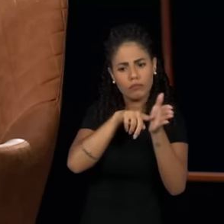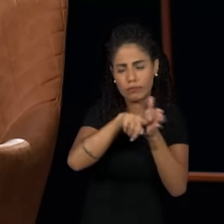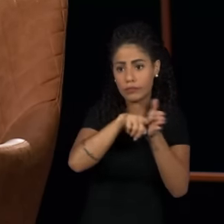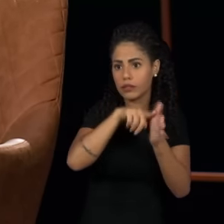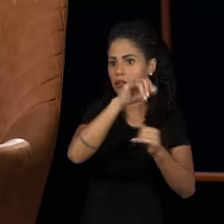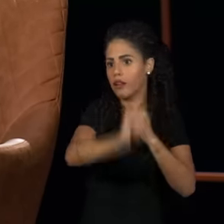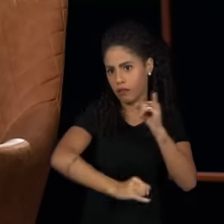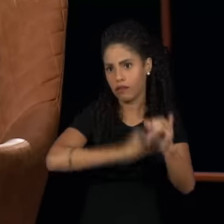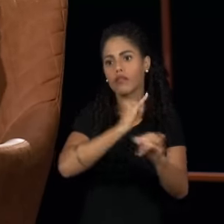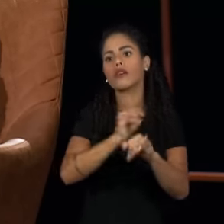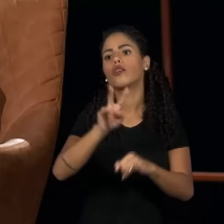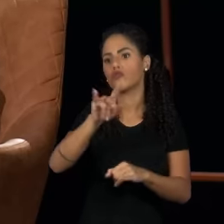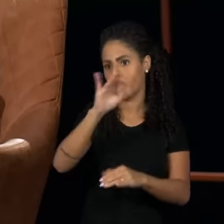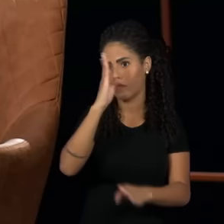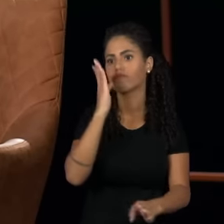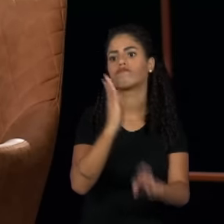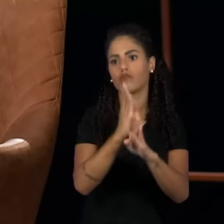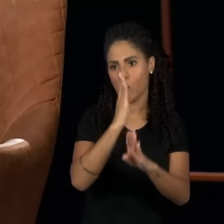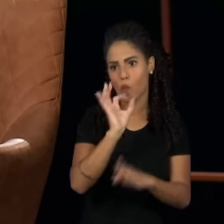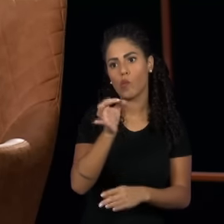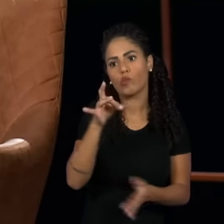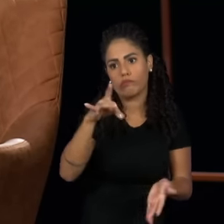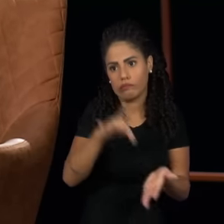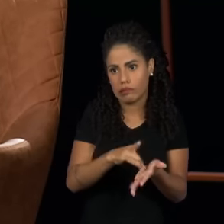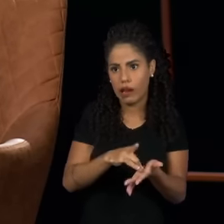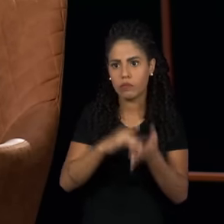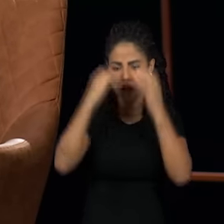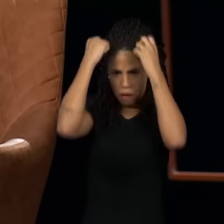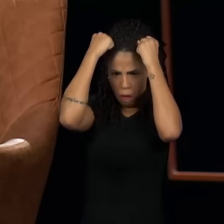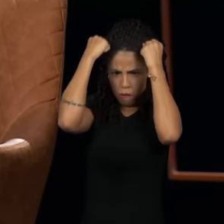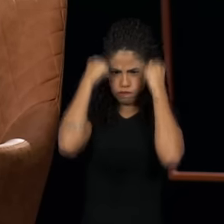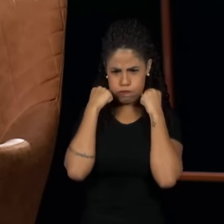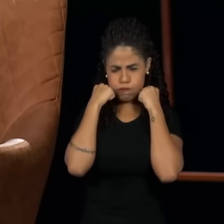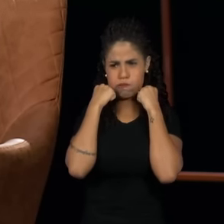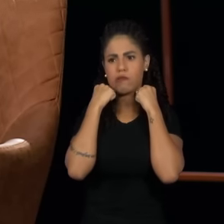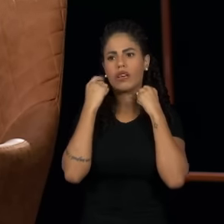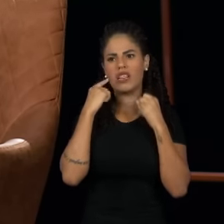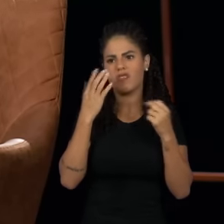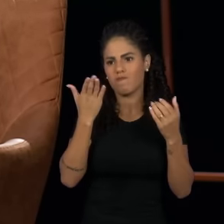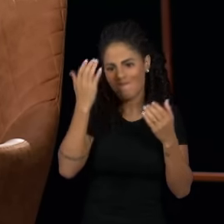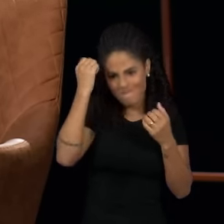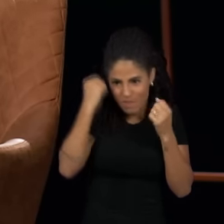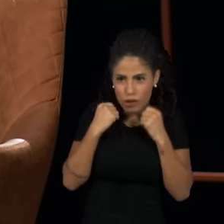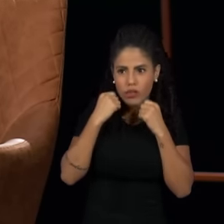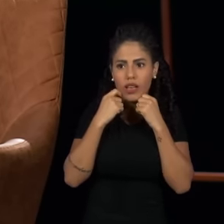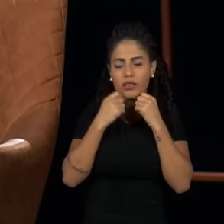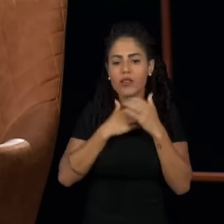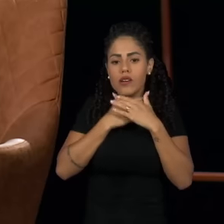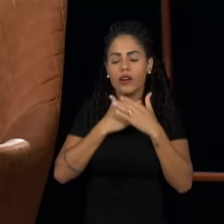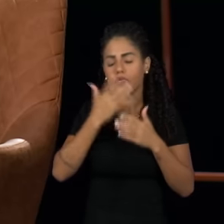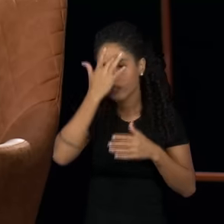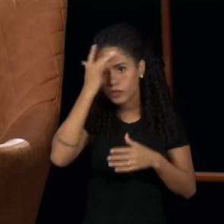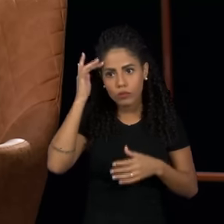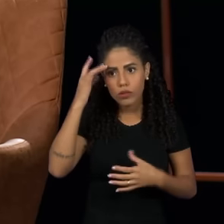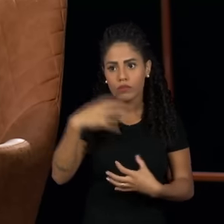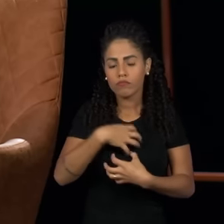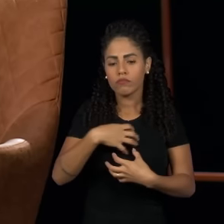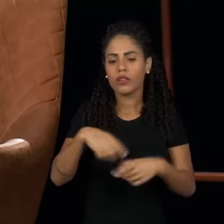fizeram, pirâmide humana, colocavam sacos na cabeça das pessoas, é de uma desumanização atroz.